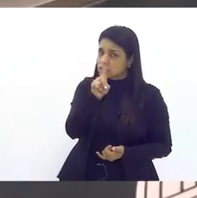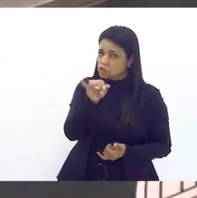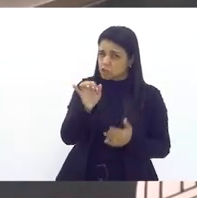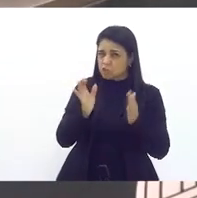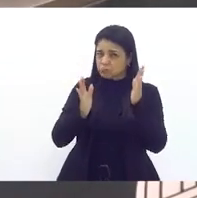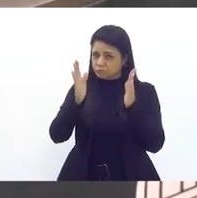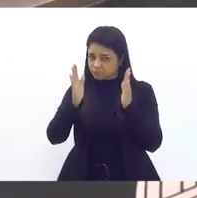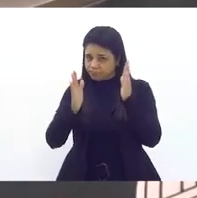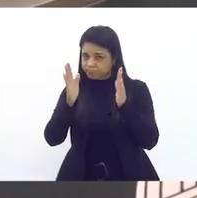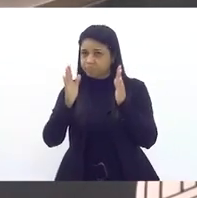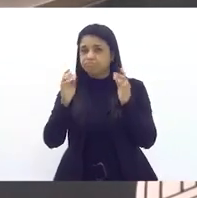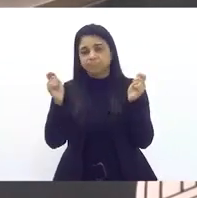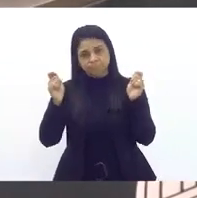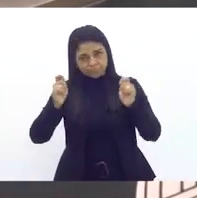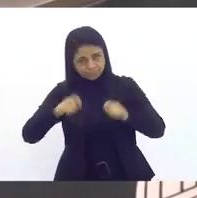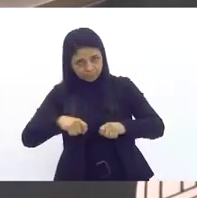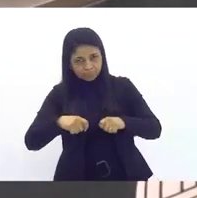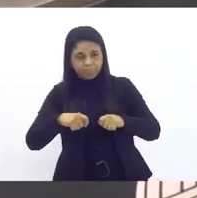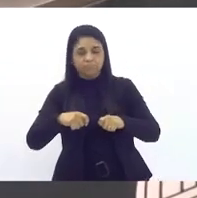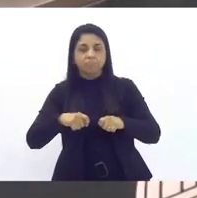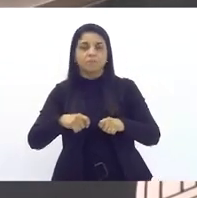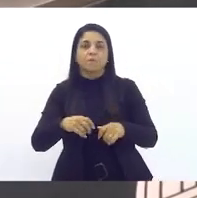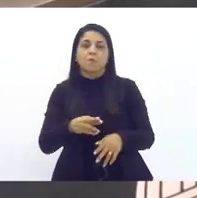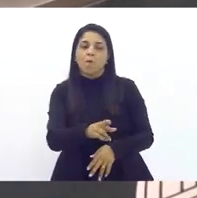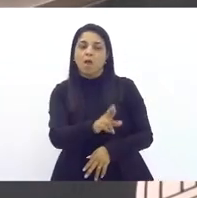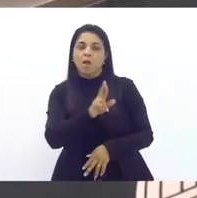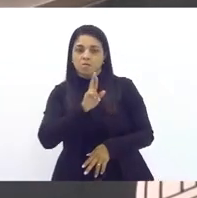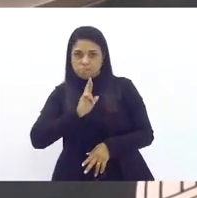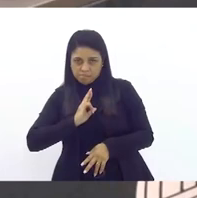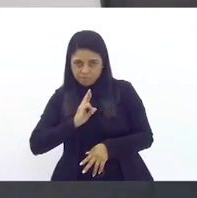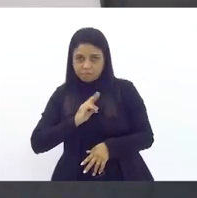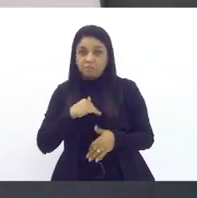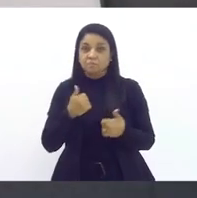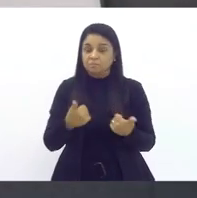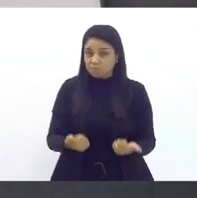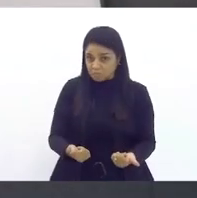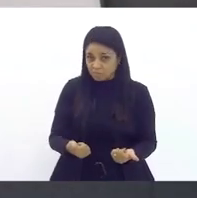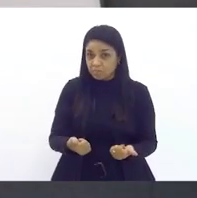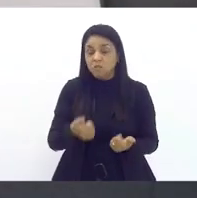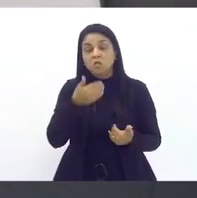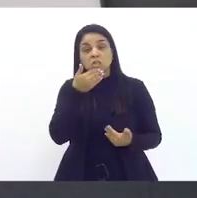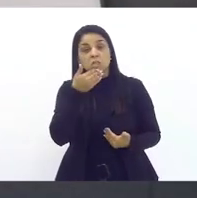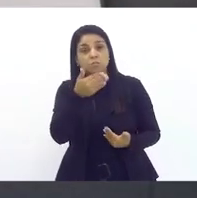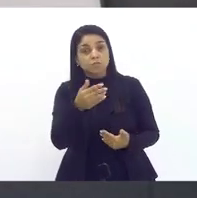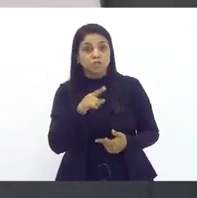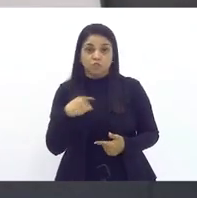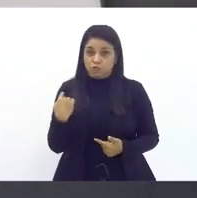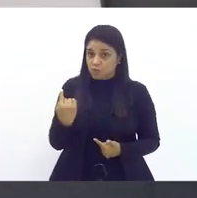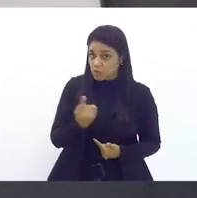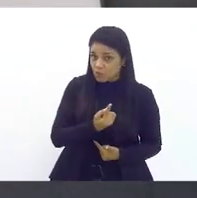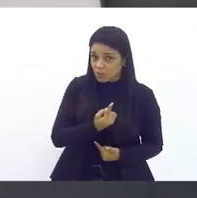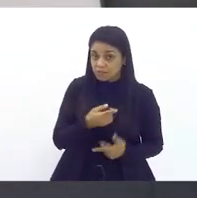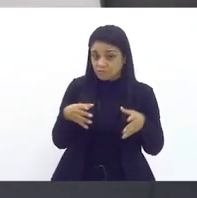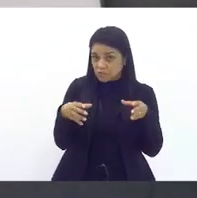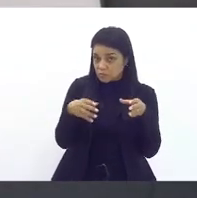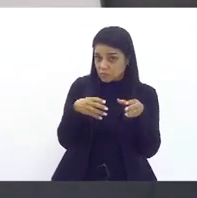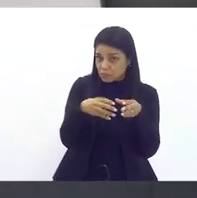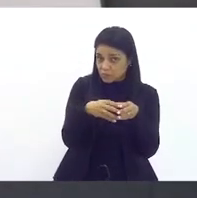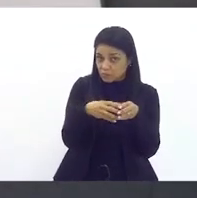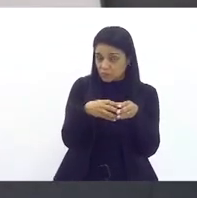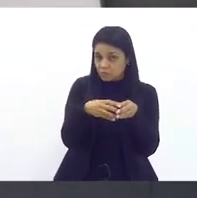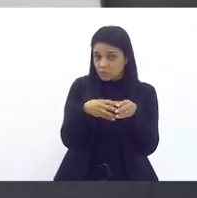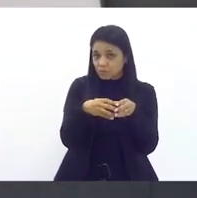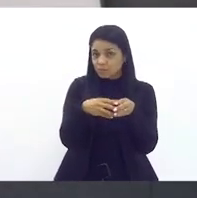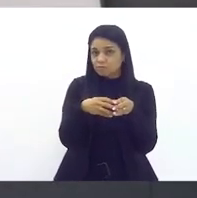bem razoável para que tenha isso. E nós vamos pedir ao grupo aí que trabalha,